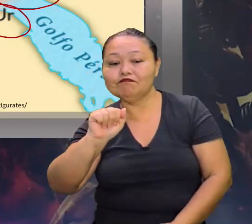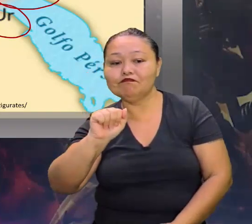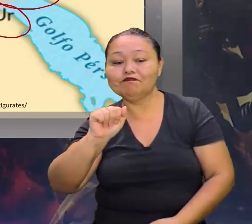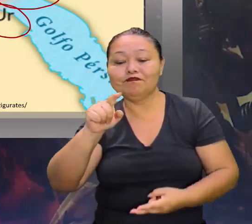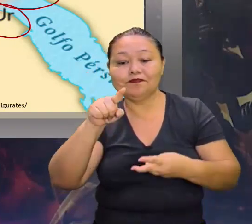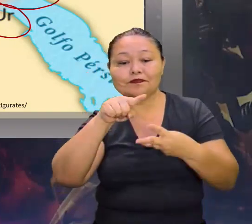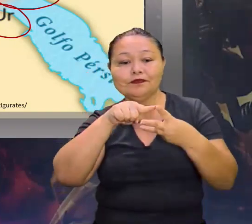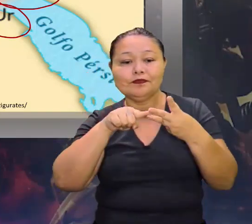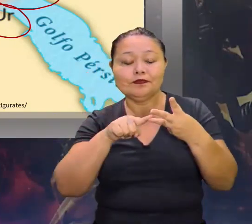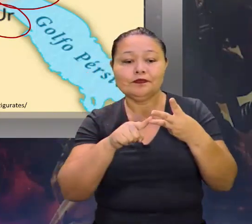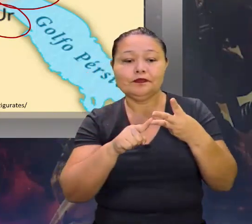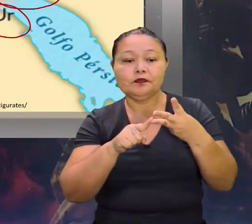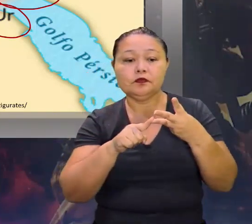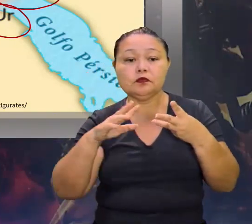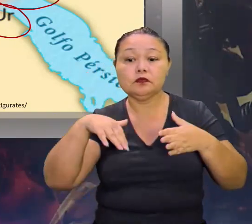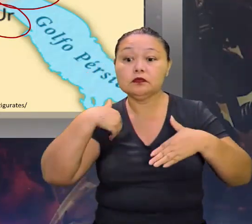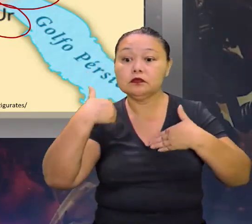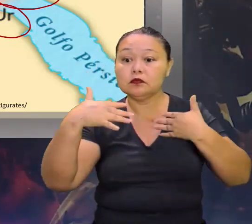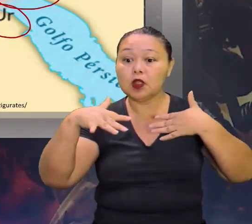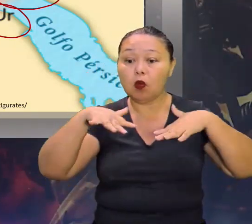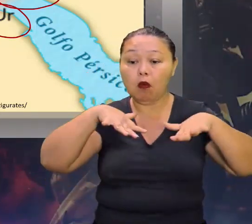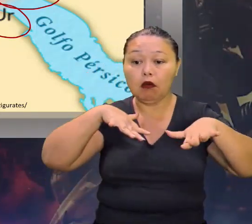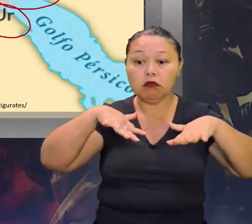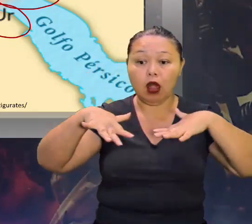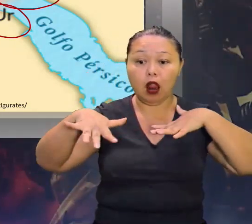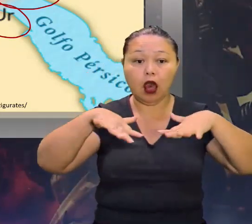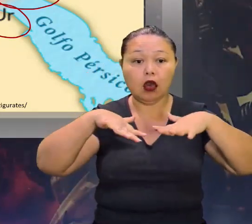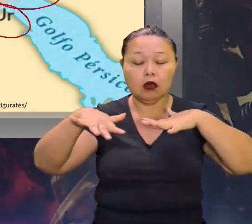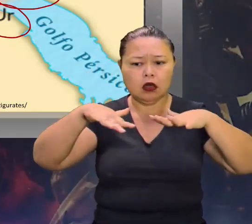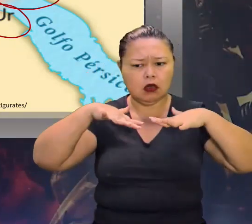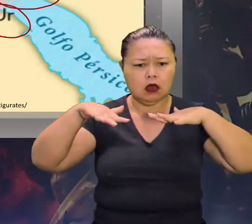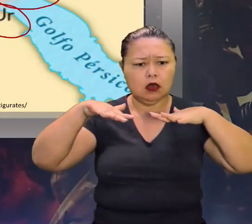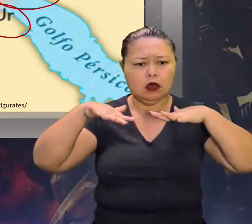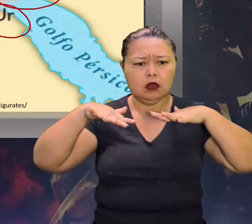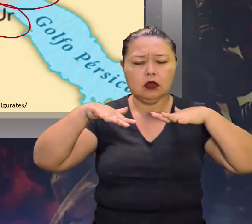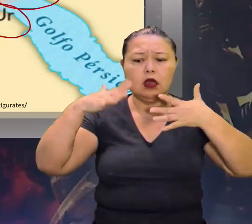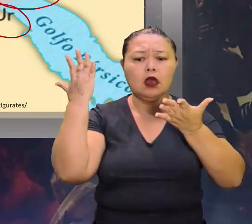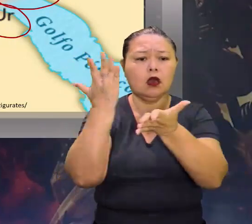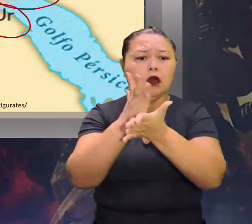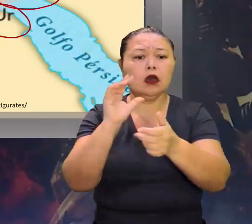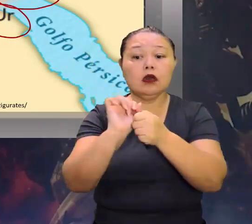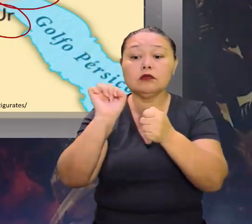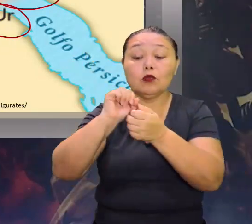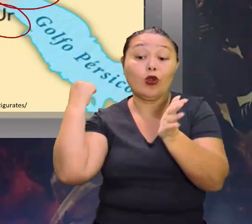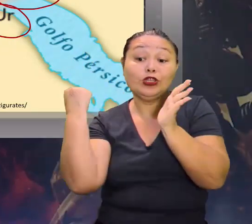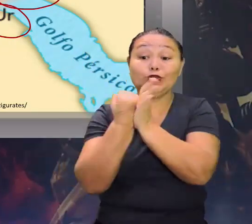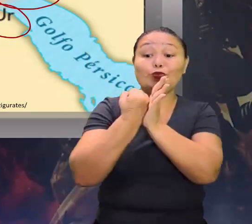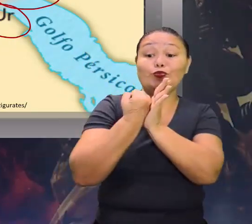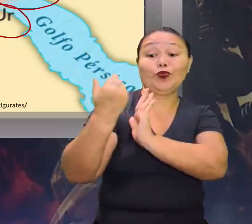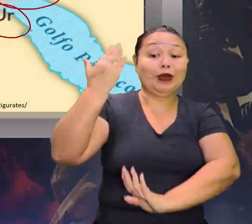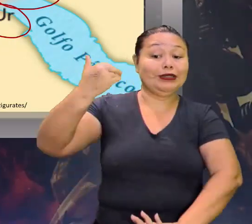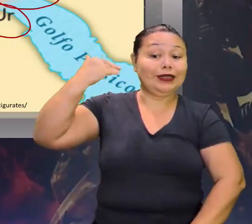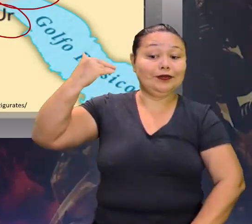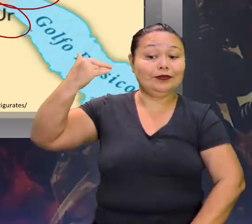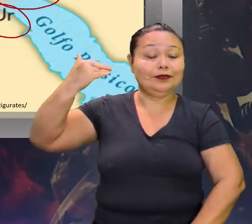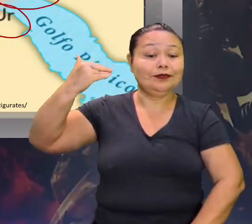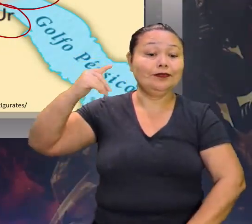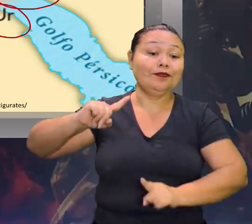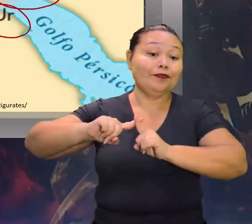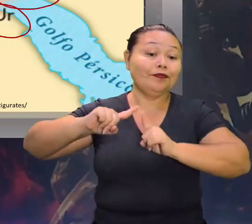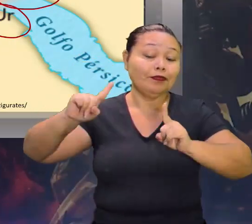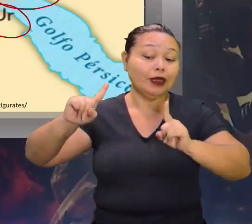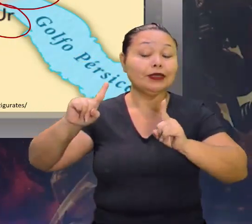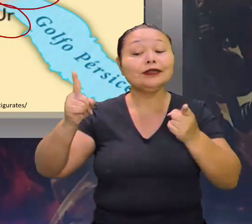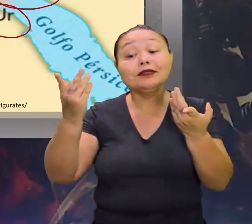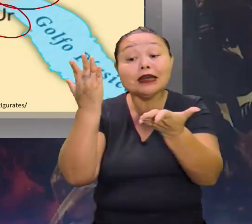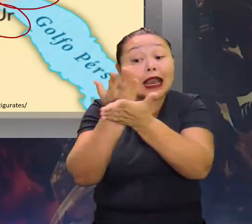Só que os movimentos, muitas vezes, querem acabar com os vestígios do passado. Mas aí acaba com a